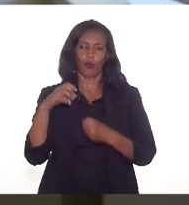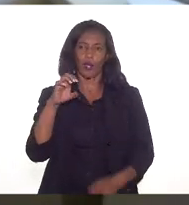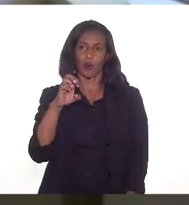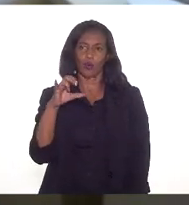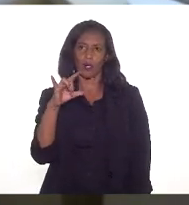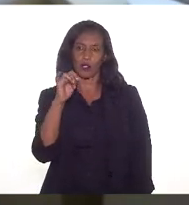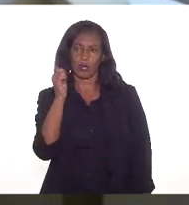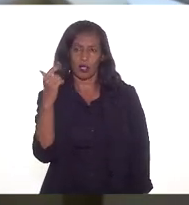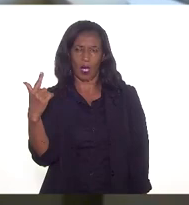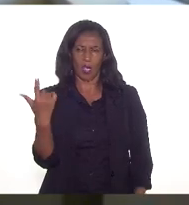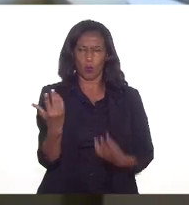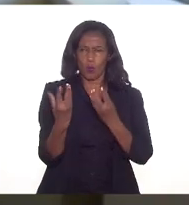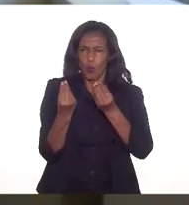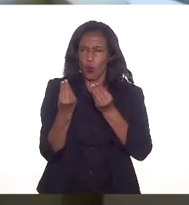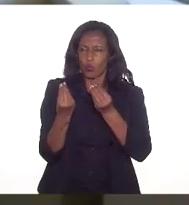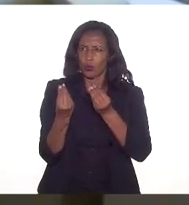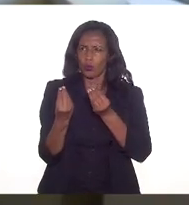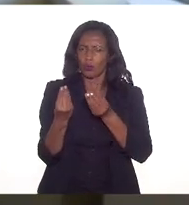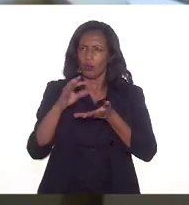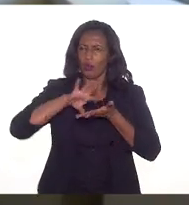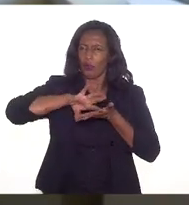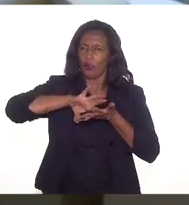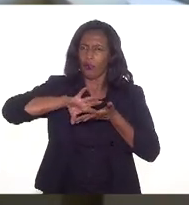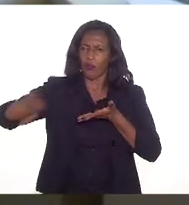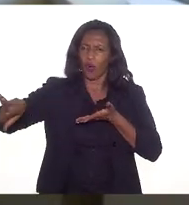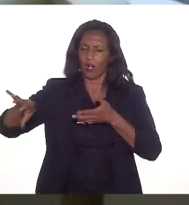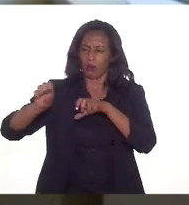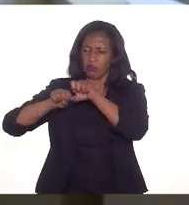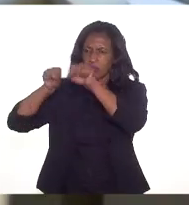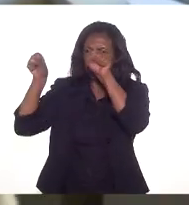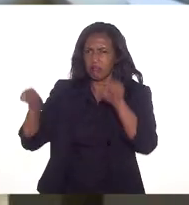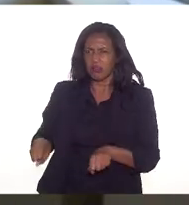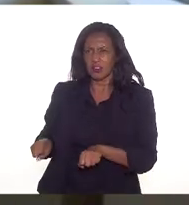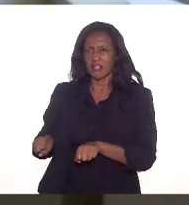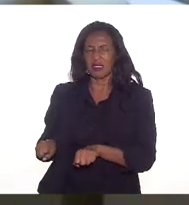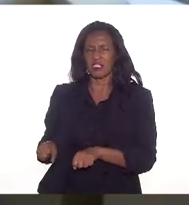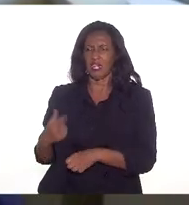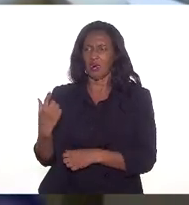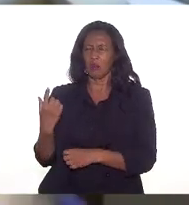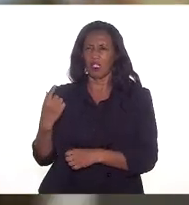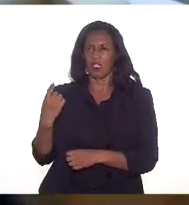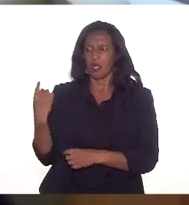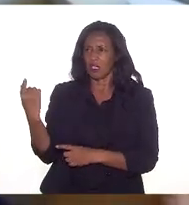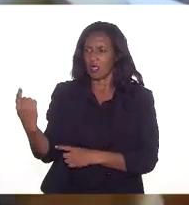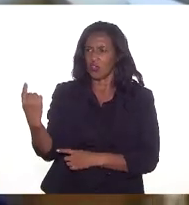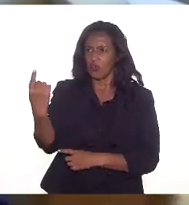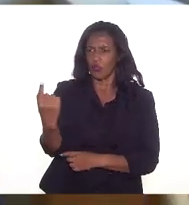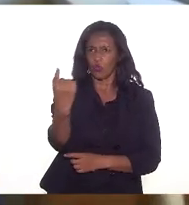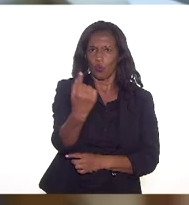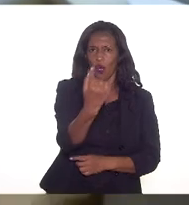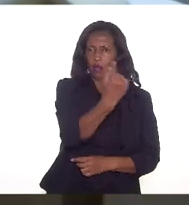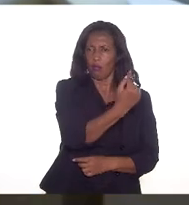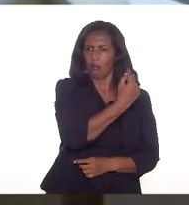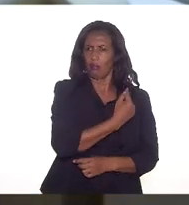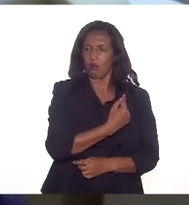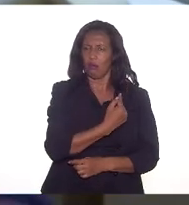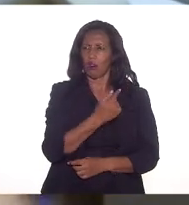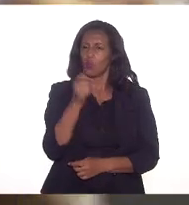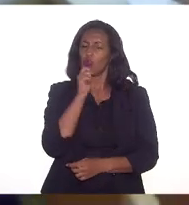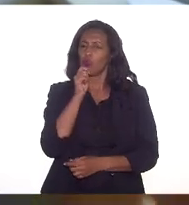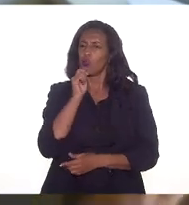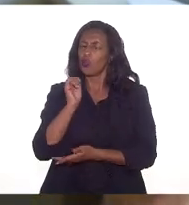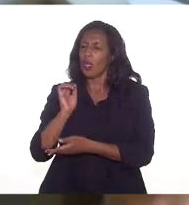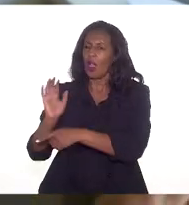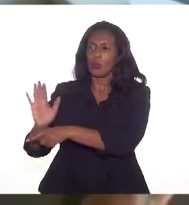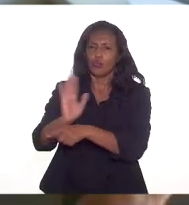Muitos estão fora. E como sistemas independentes, eles não se bastam, porque eles tinham